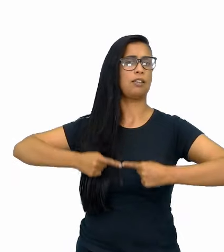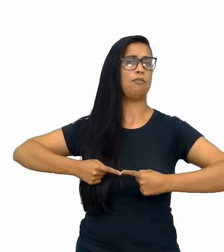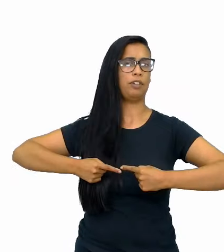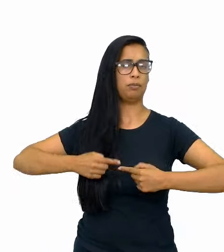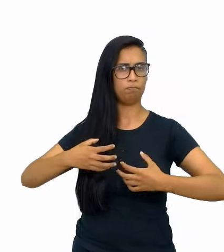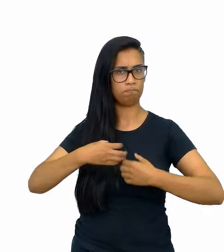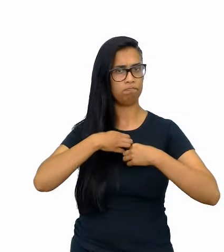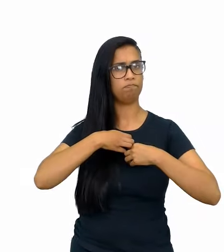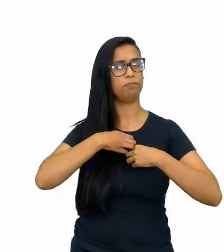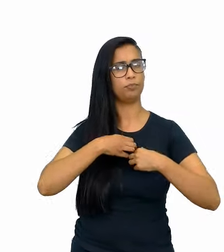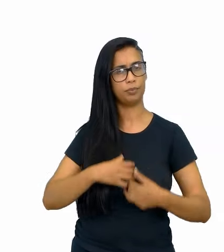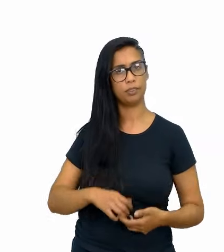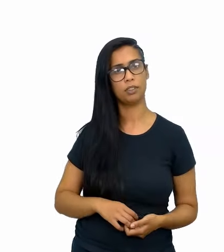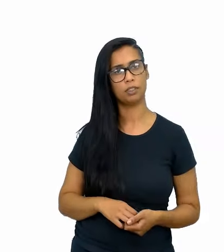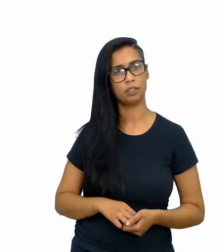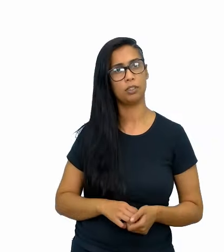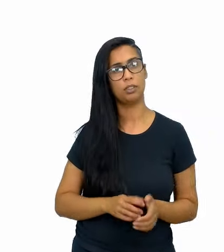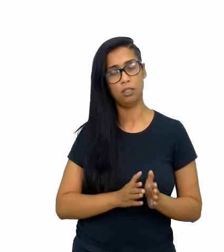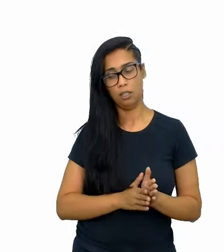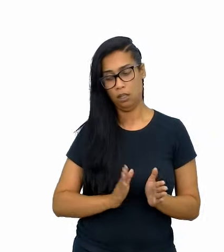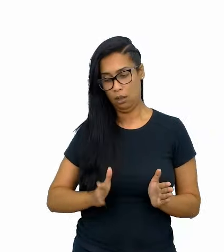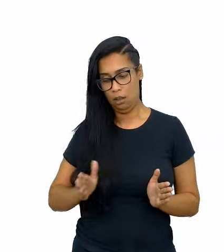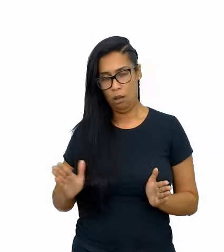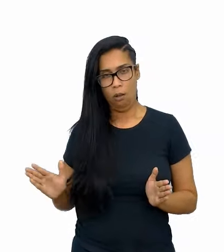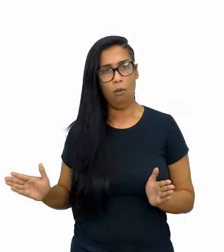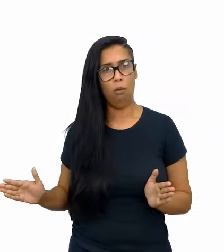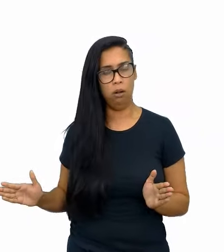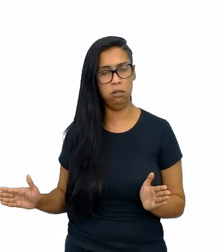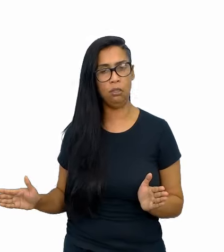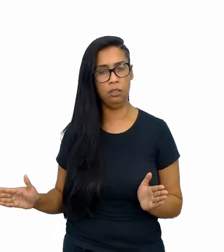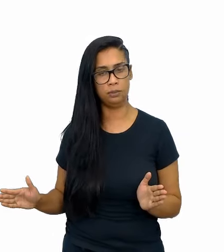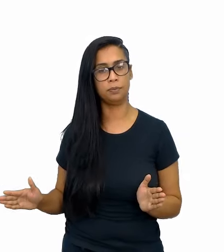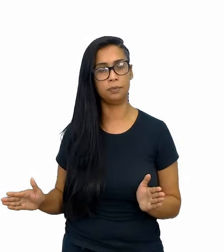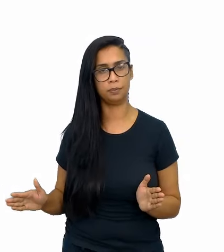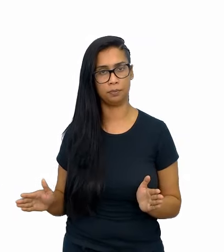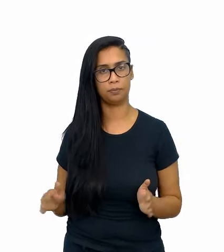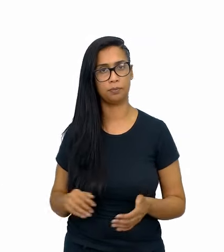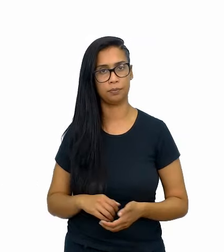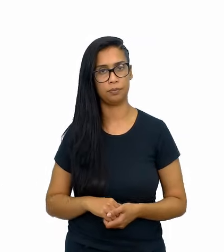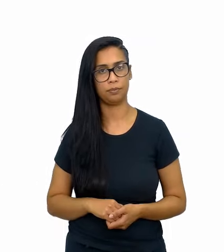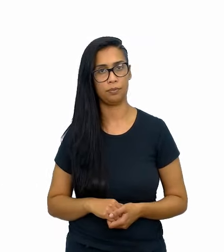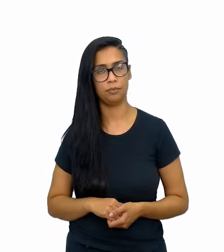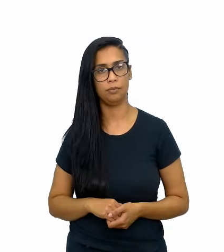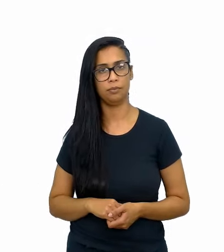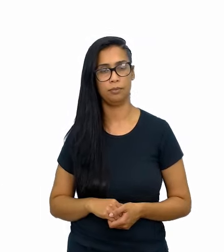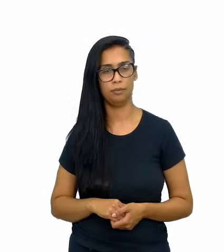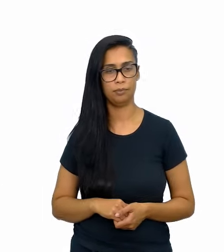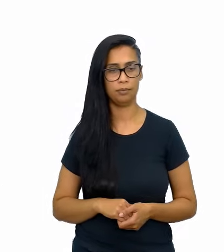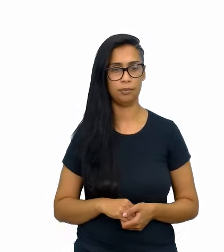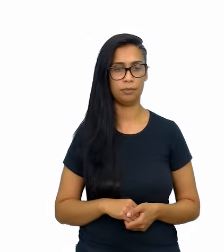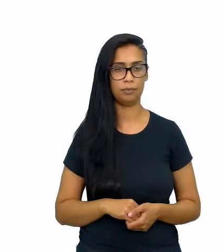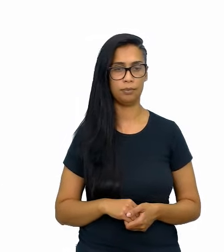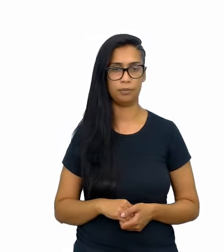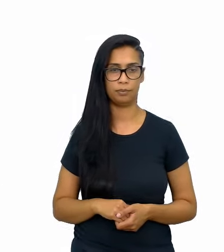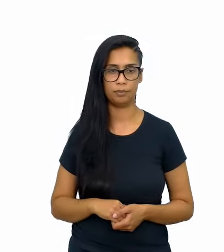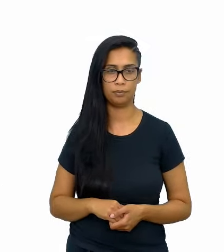tudo isso durante esse processo. O contexto de produção é